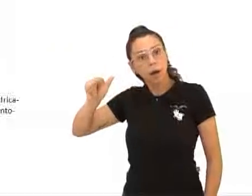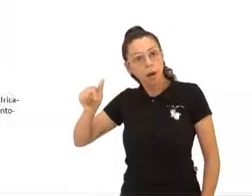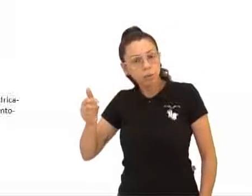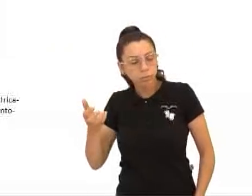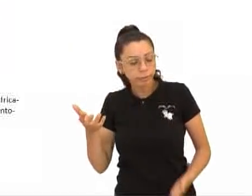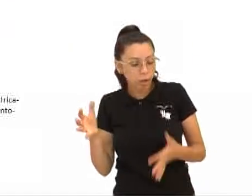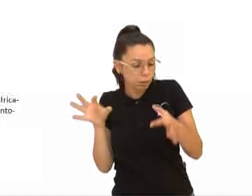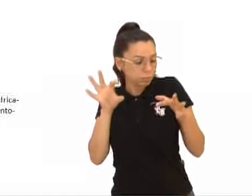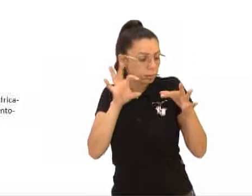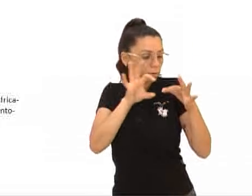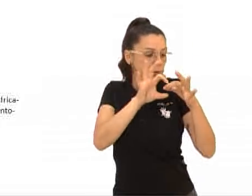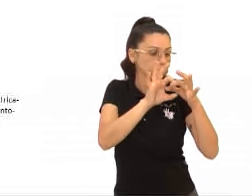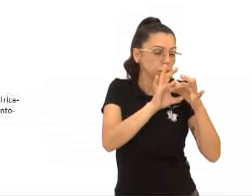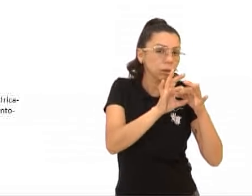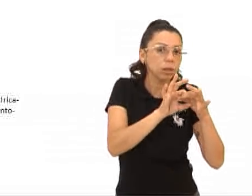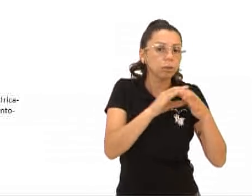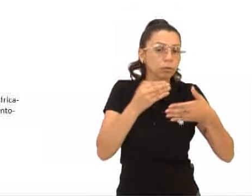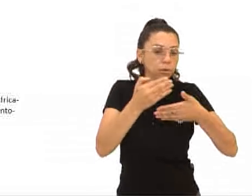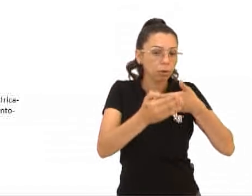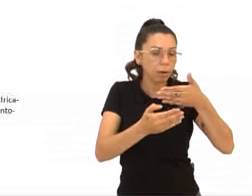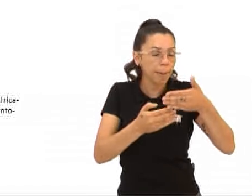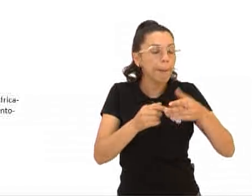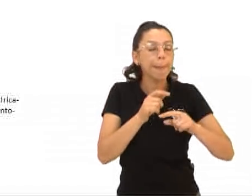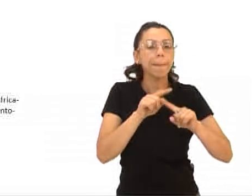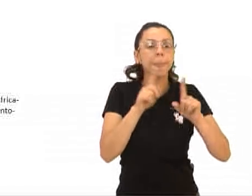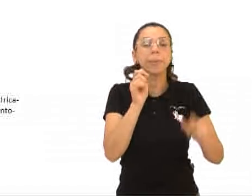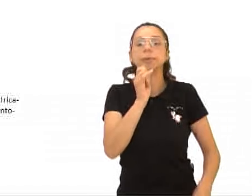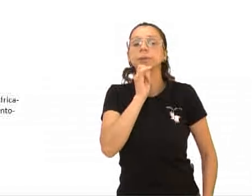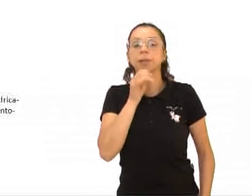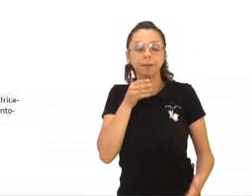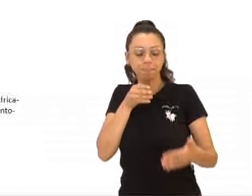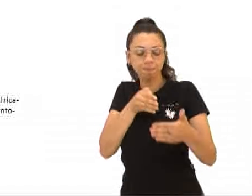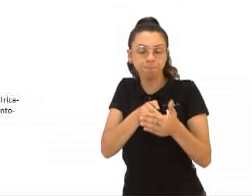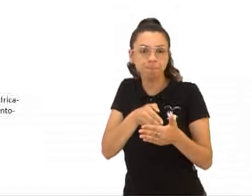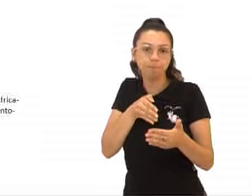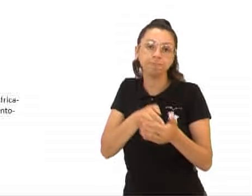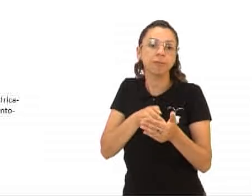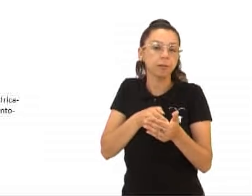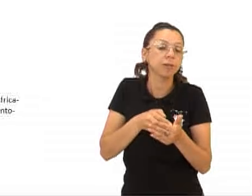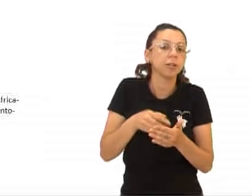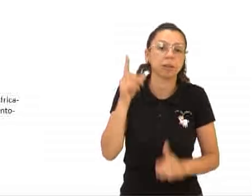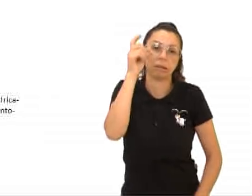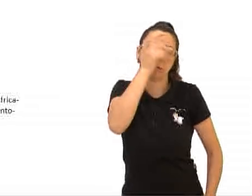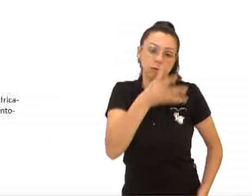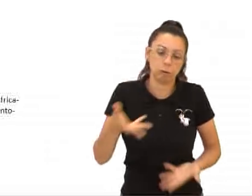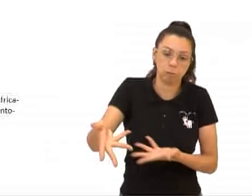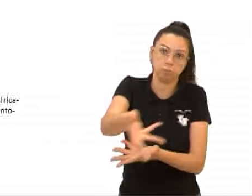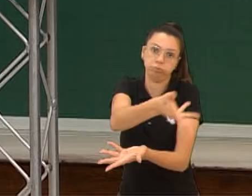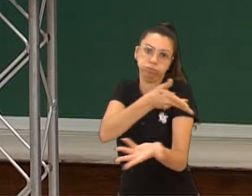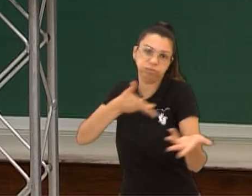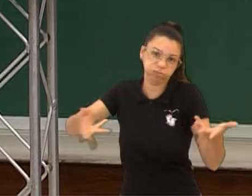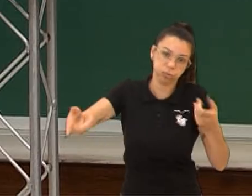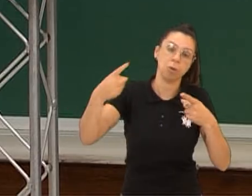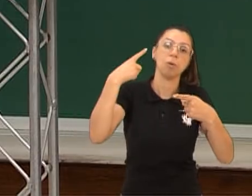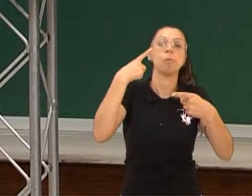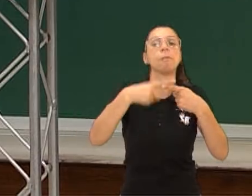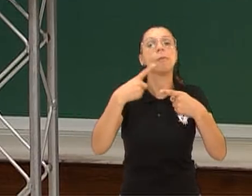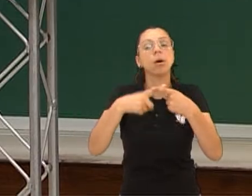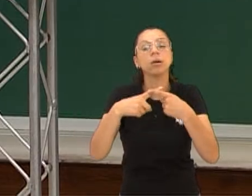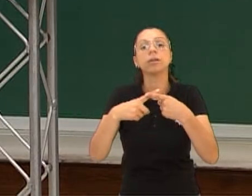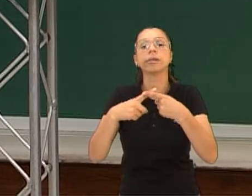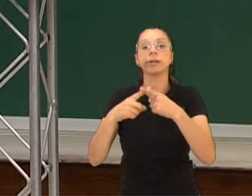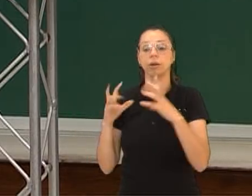mas ainda encontram algumas barreiras, né? Eles têm dificuldade de cooperação, né? Os conflitos lá na África são